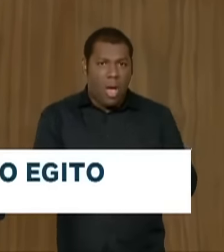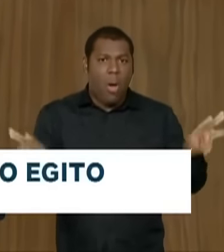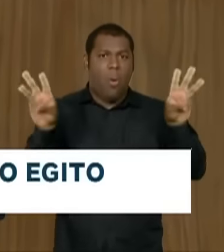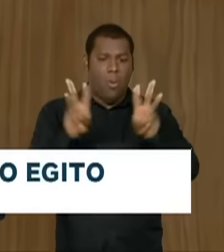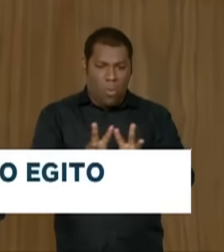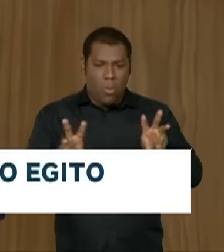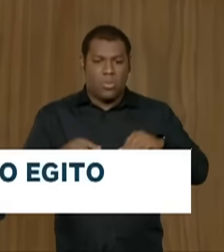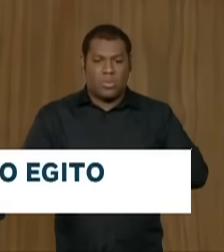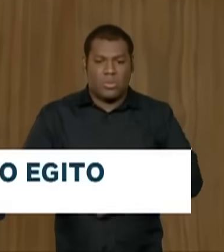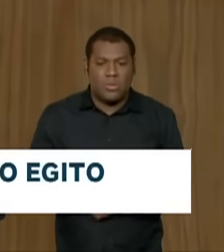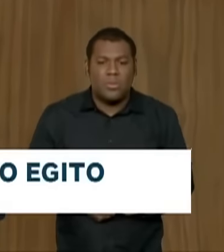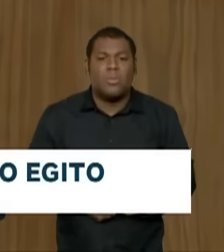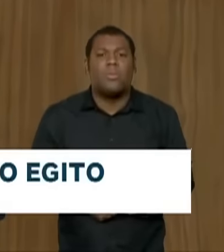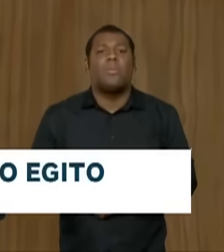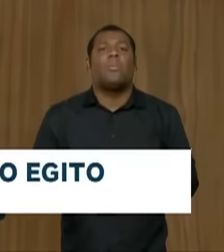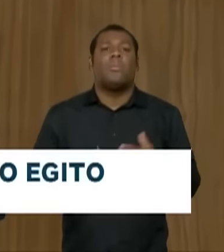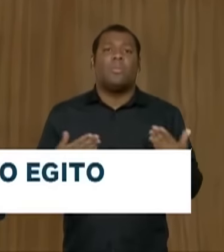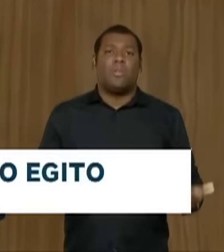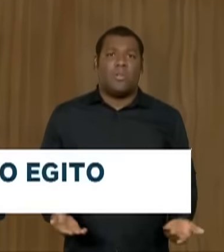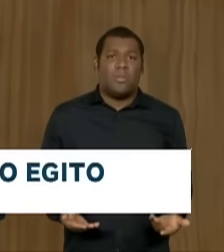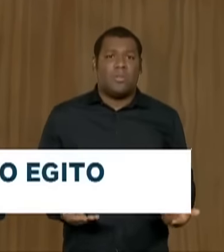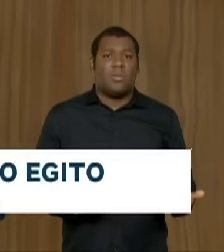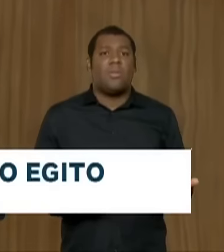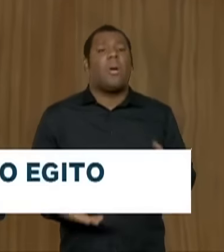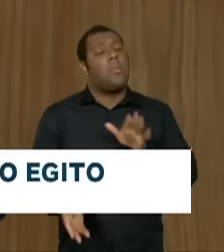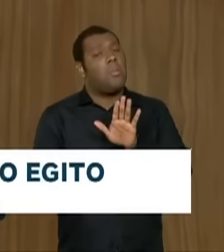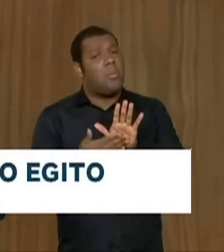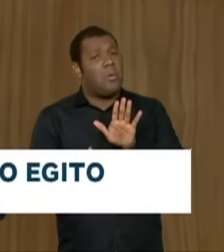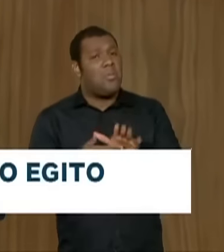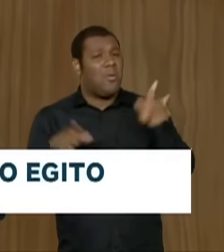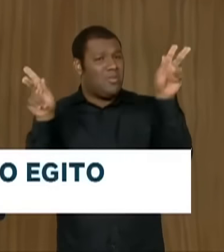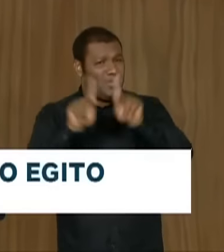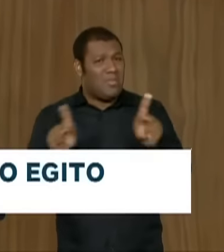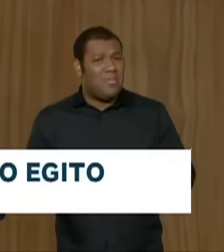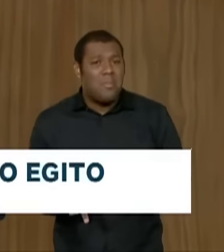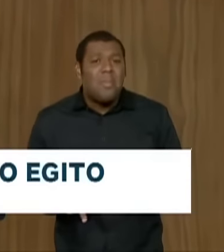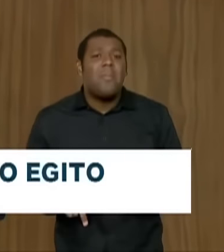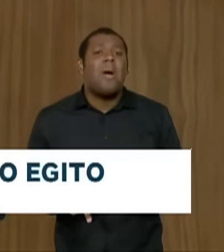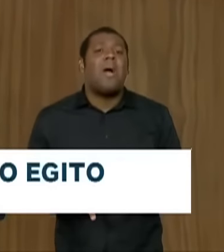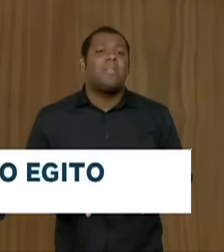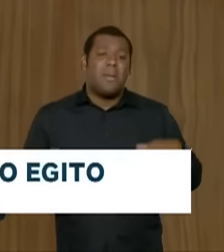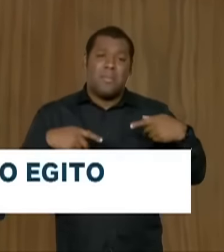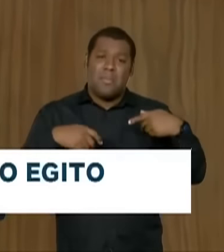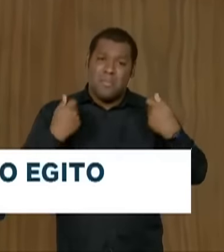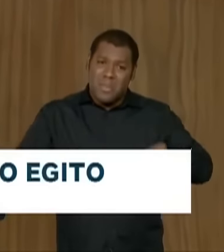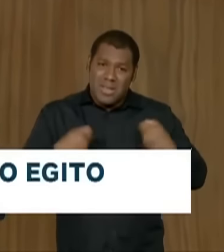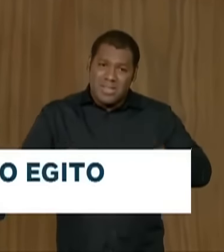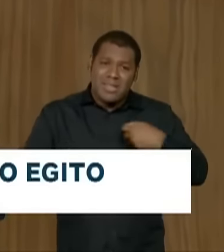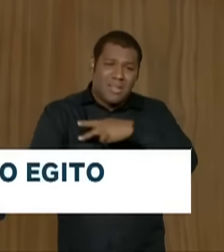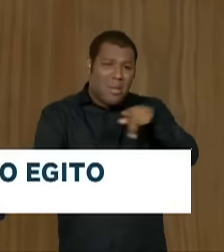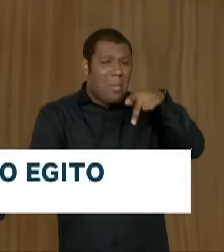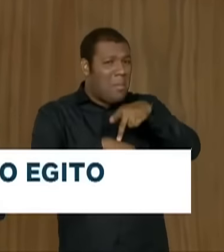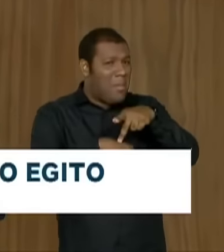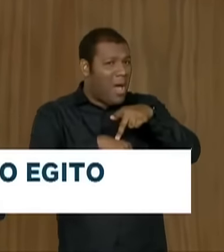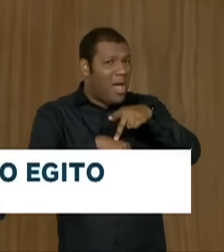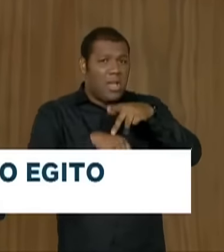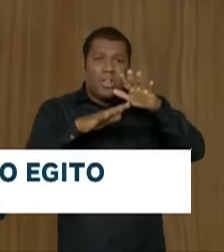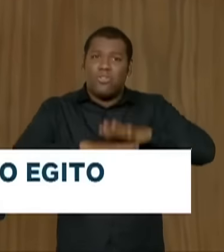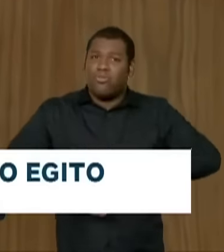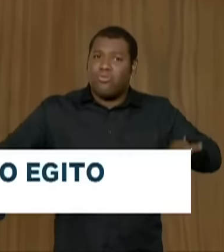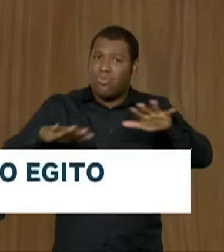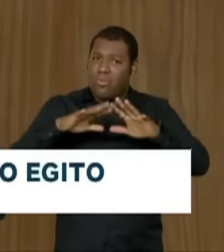A retomada das negociações de paz é uma causa universal. É a nossa causa. Por